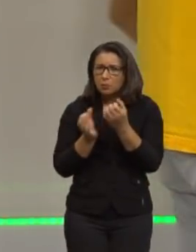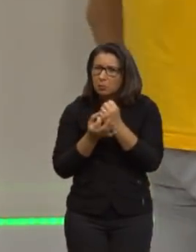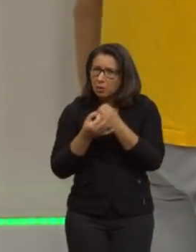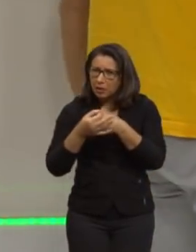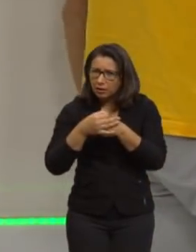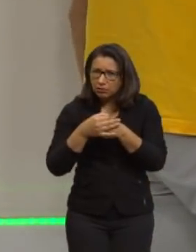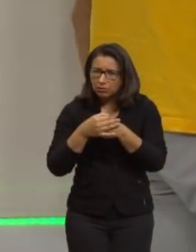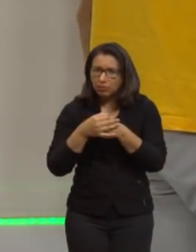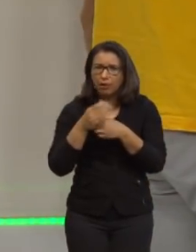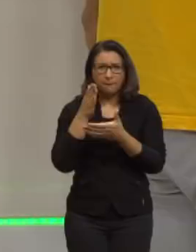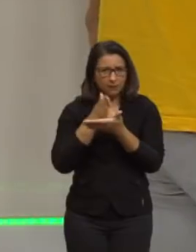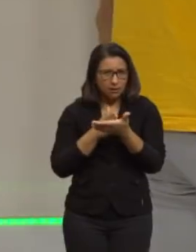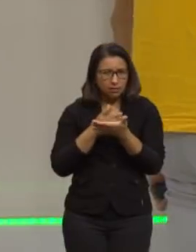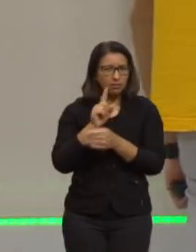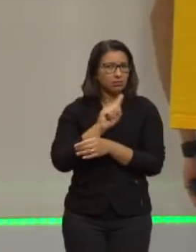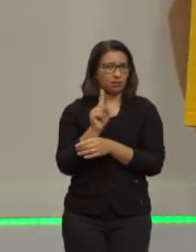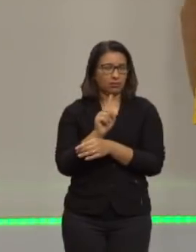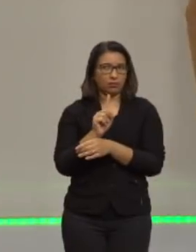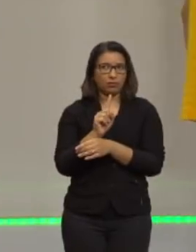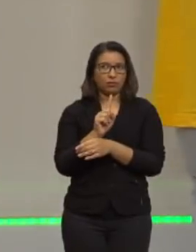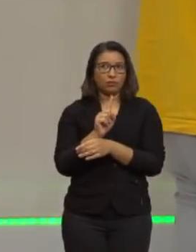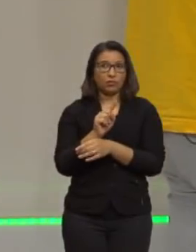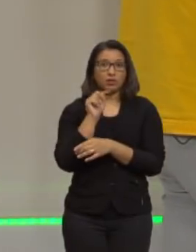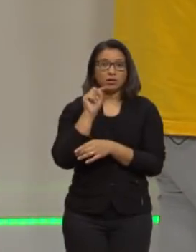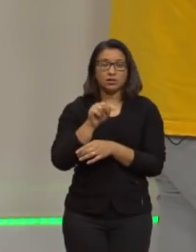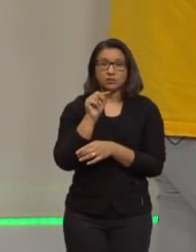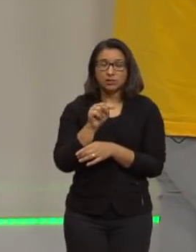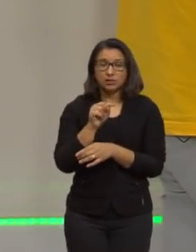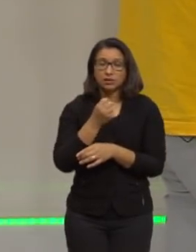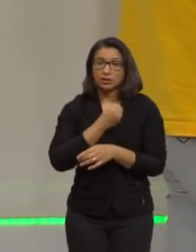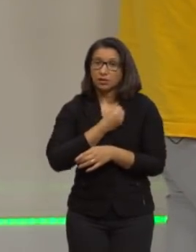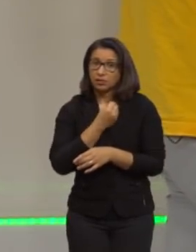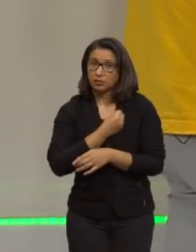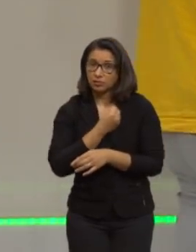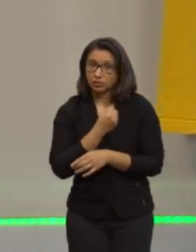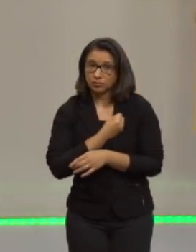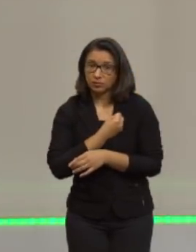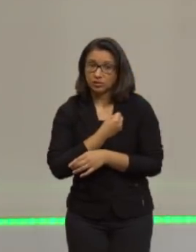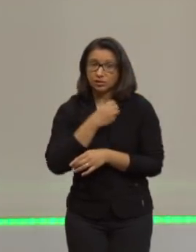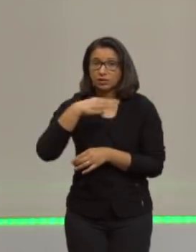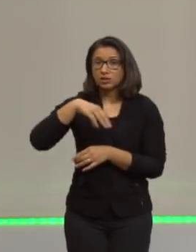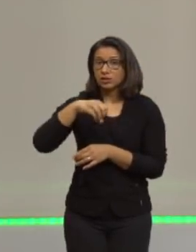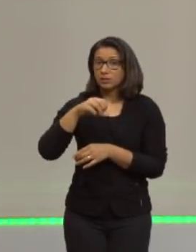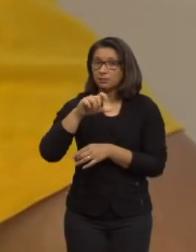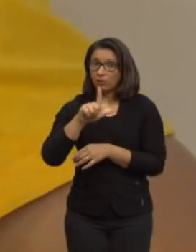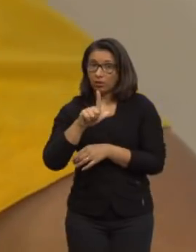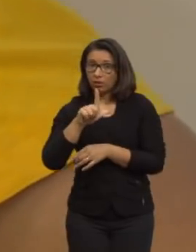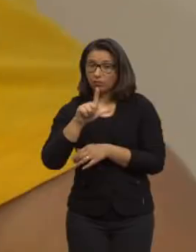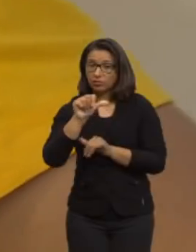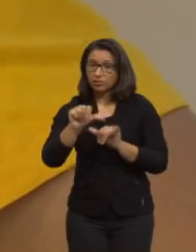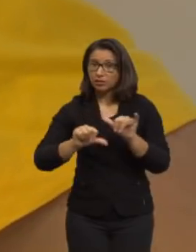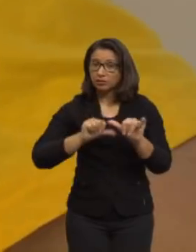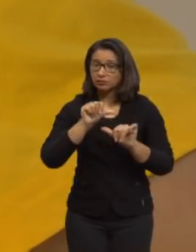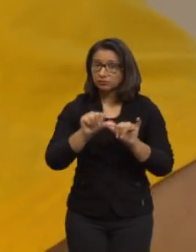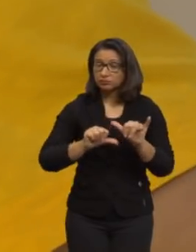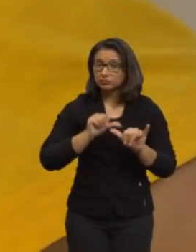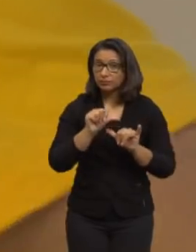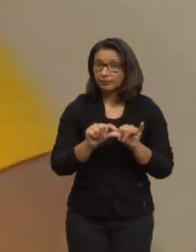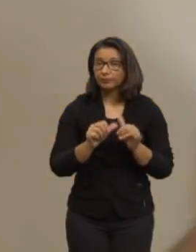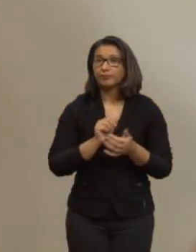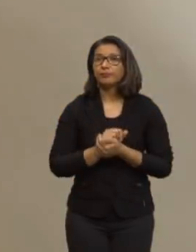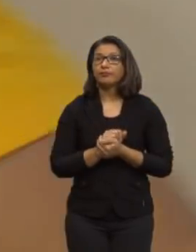pessoal lembra que aqui é os coeficientes estequiométricos é o número de mols que estão reagindo né